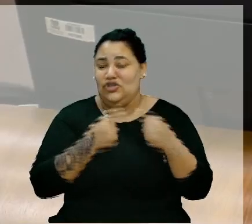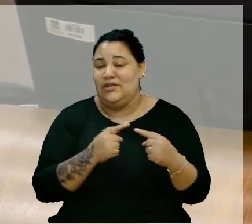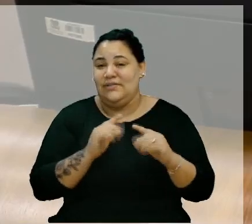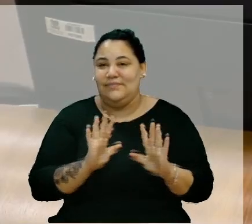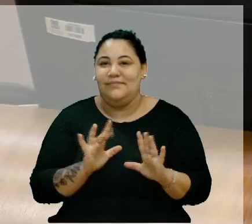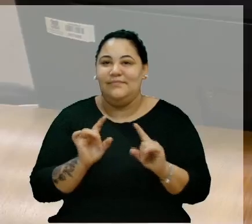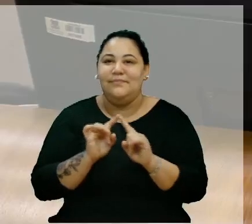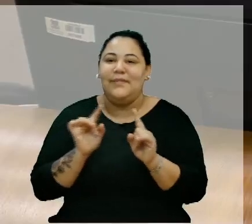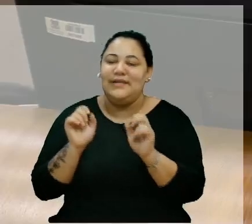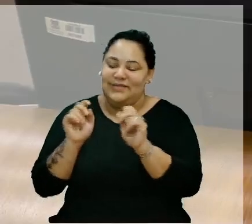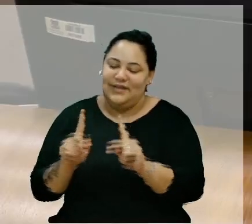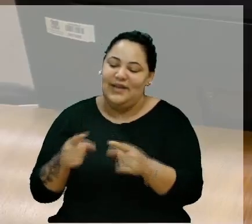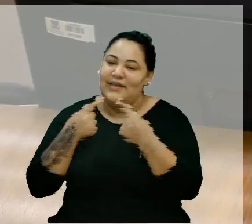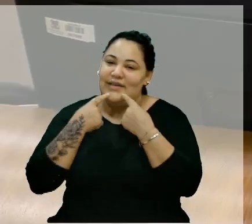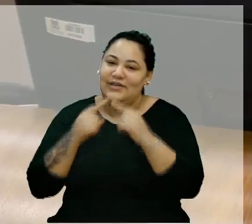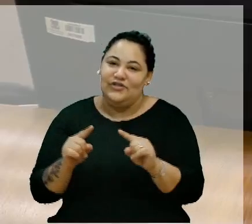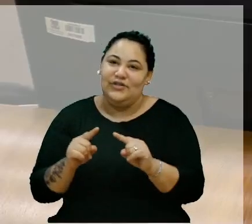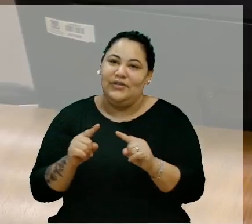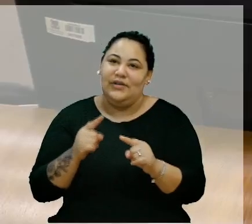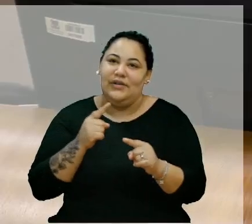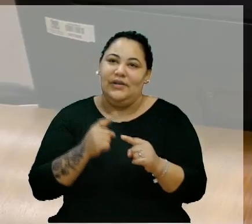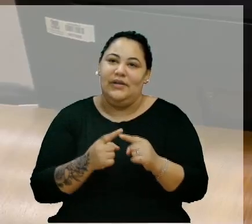quem critica normalmente é porque tem nome na sua rua.